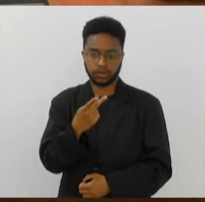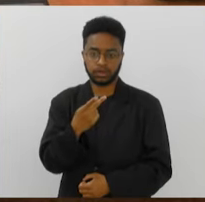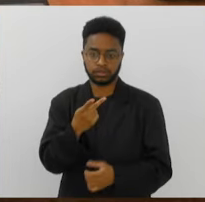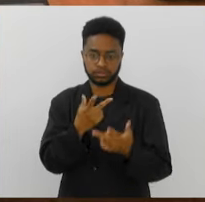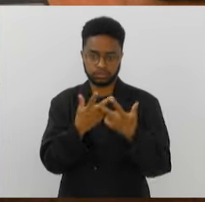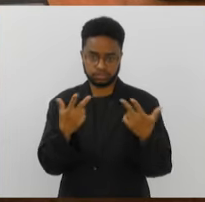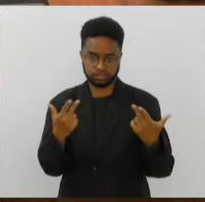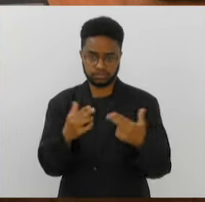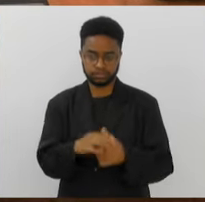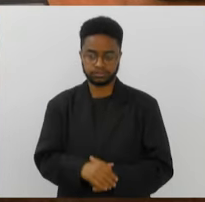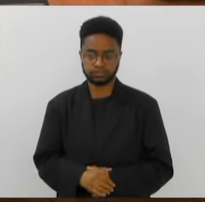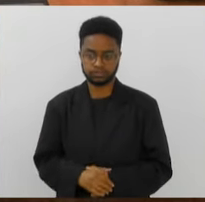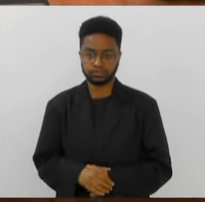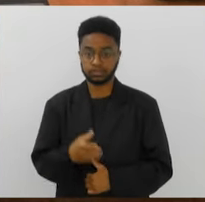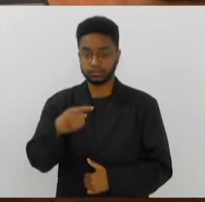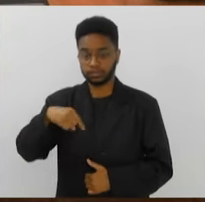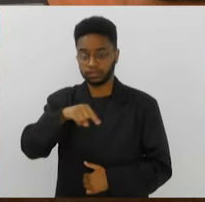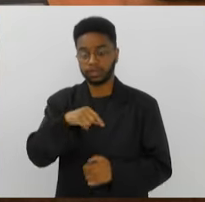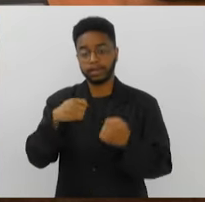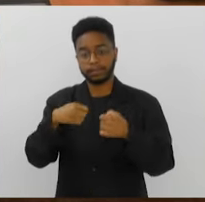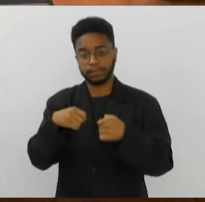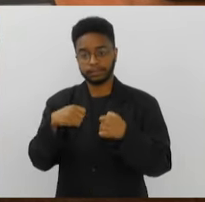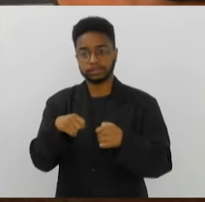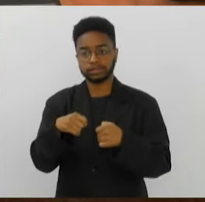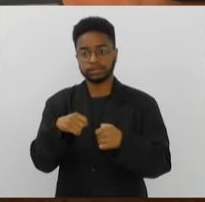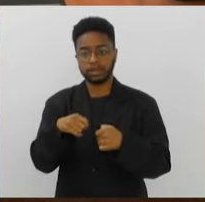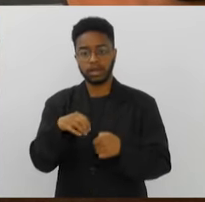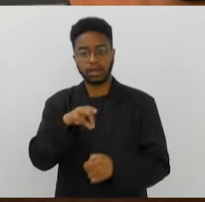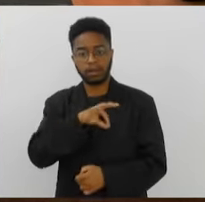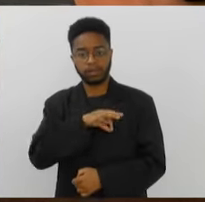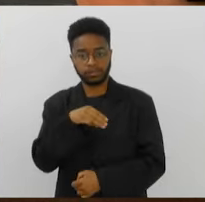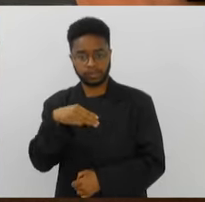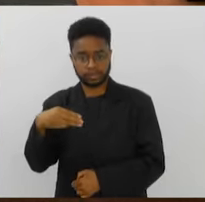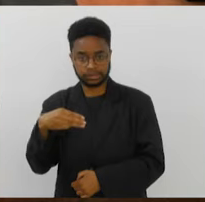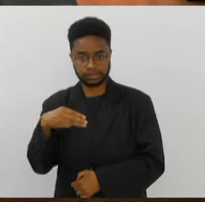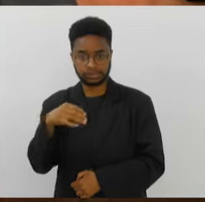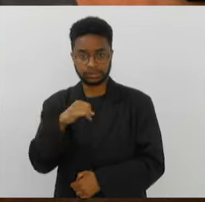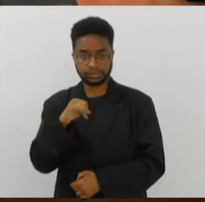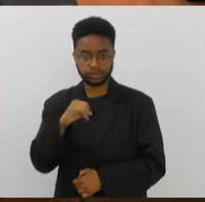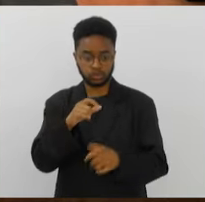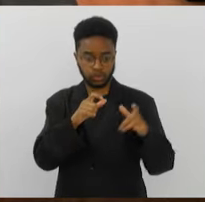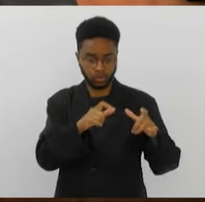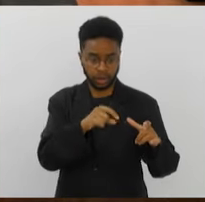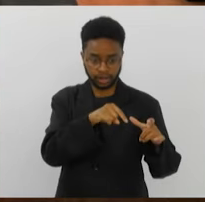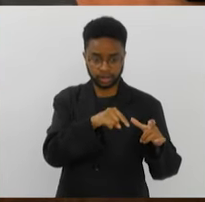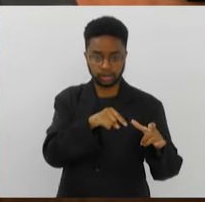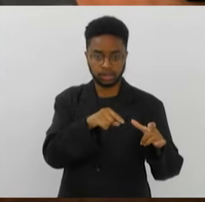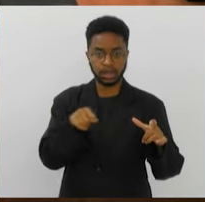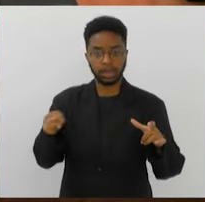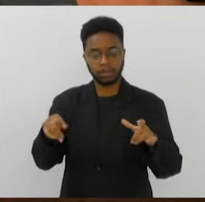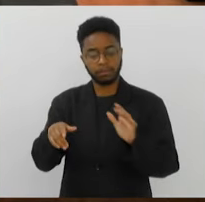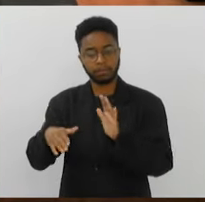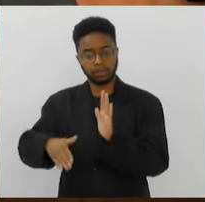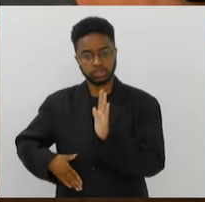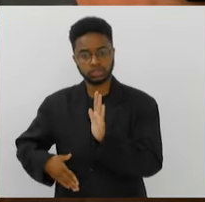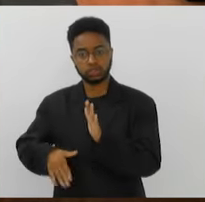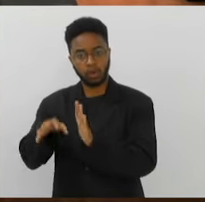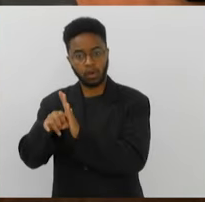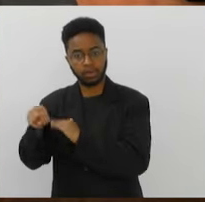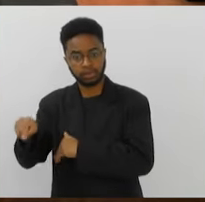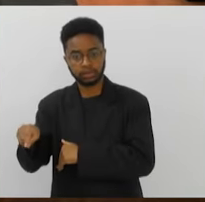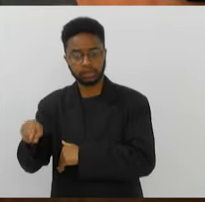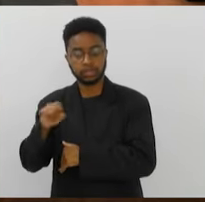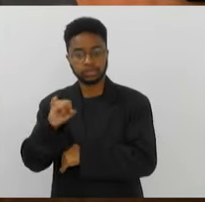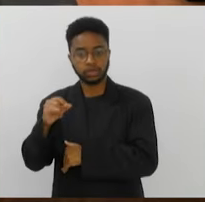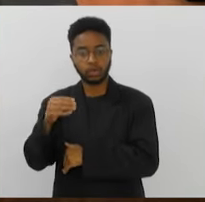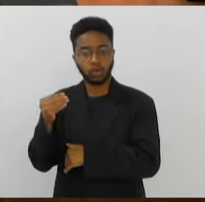Excelência. Você tem que pegar a PM, se você botar a PM no lugar A, vagabundo vai assaltar no lugar B. Se você botar a PM no